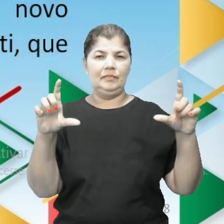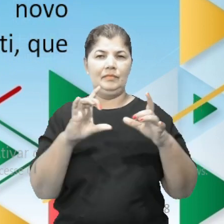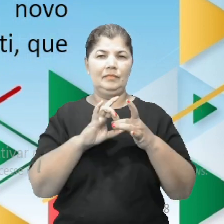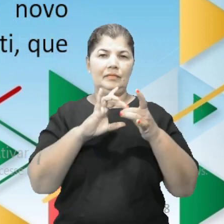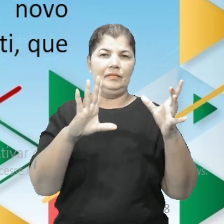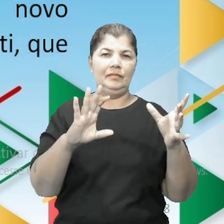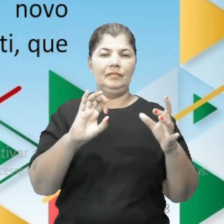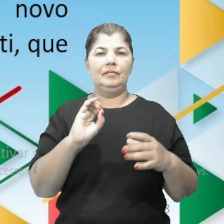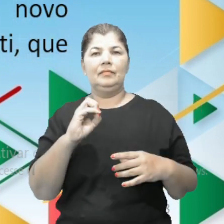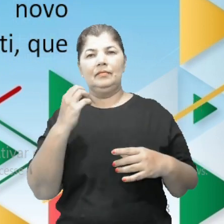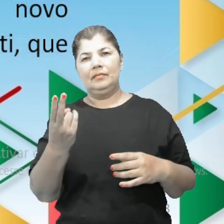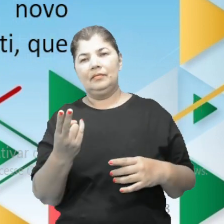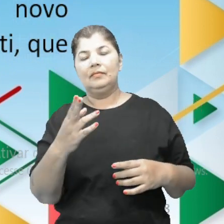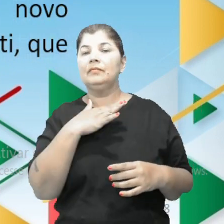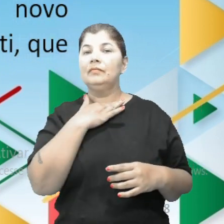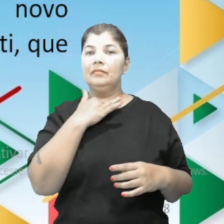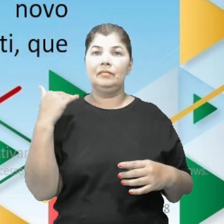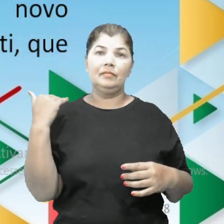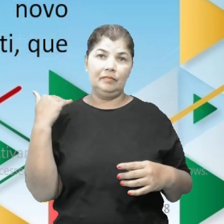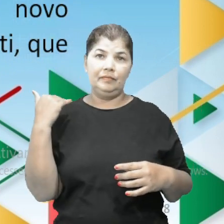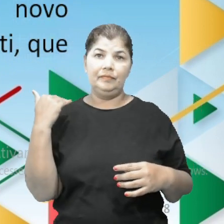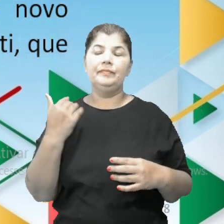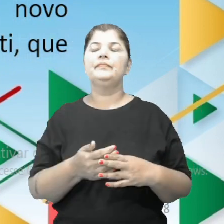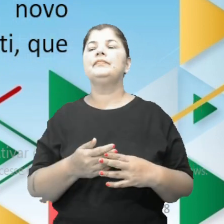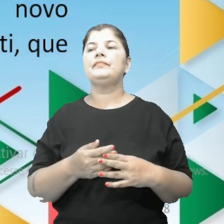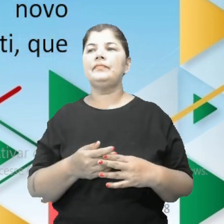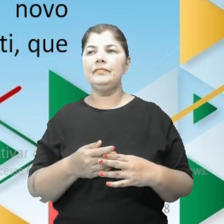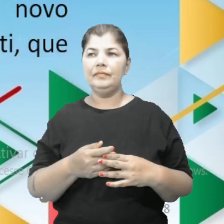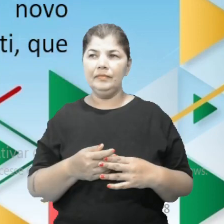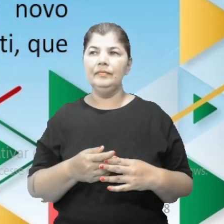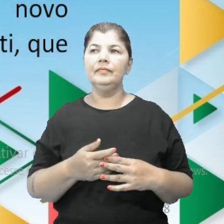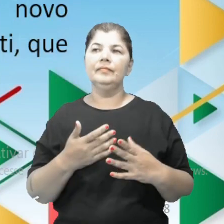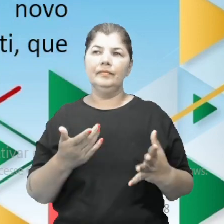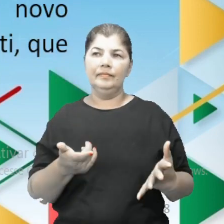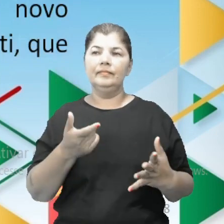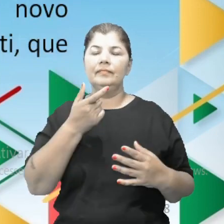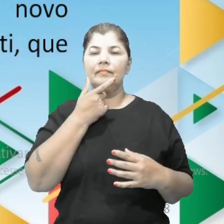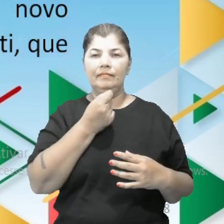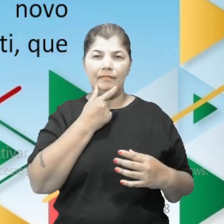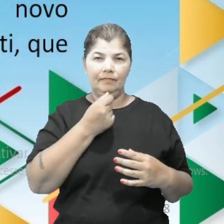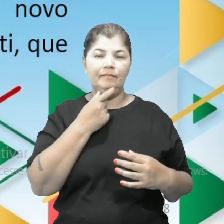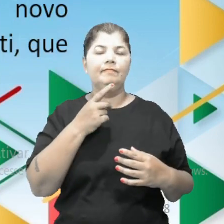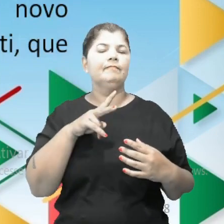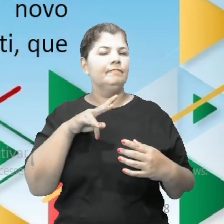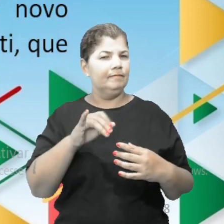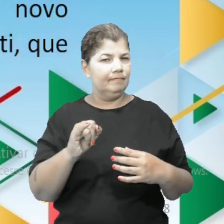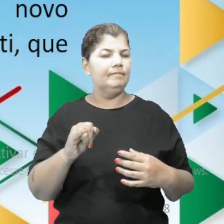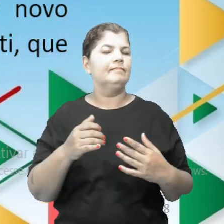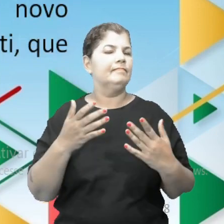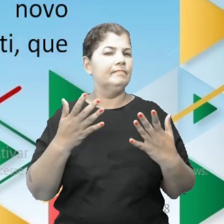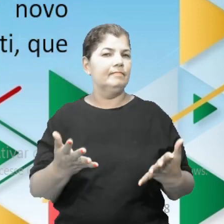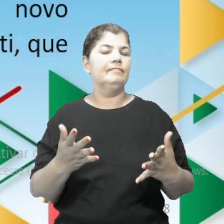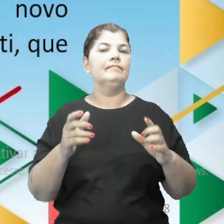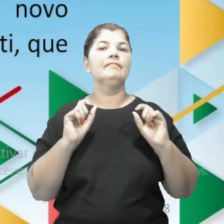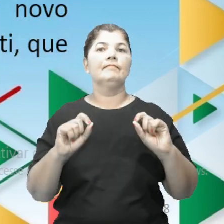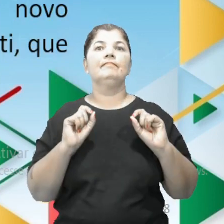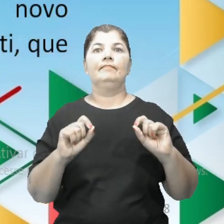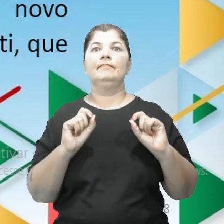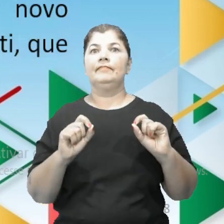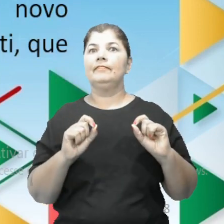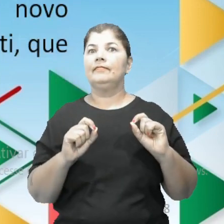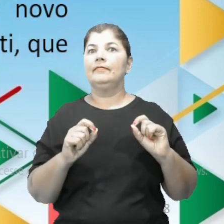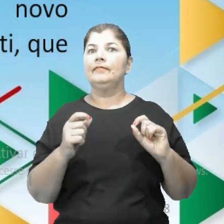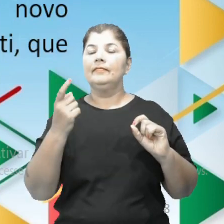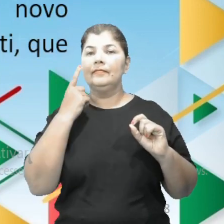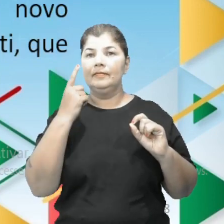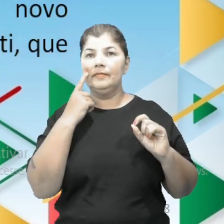morte. Então, Jean-Jacques, é isso, ele agora vai, na realidade, buscar